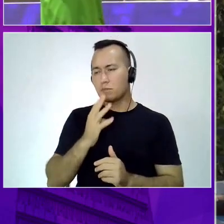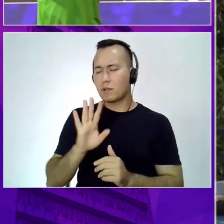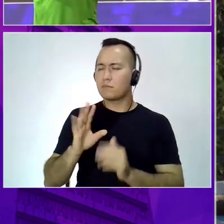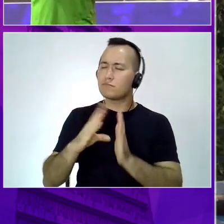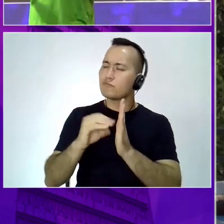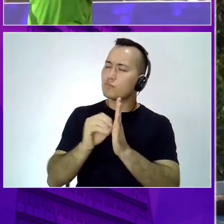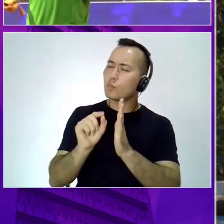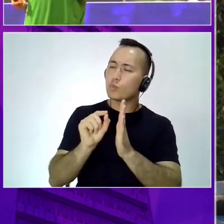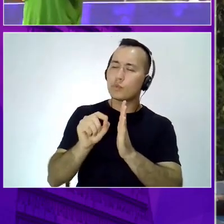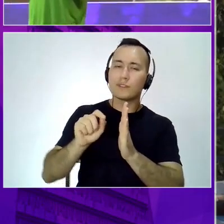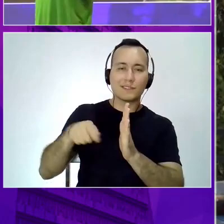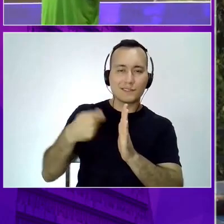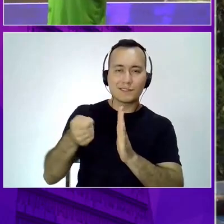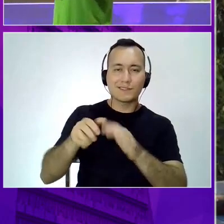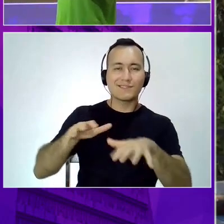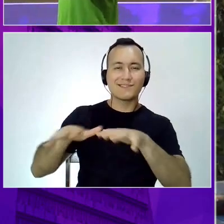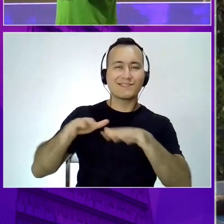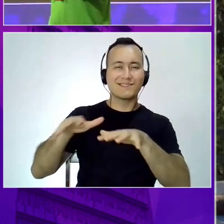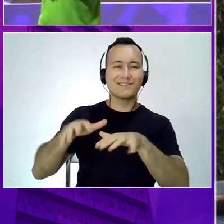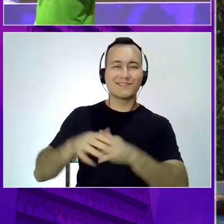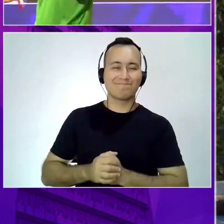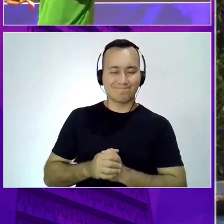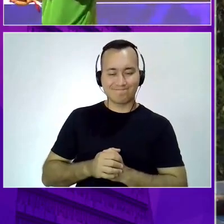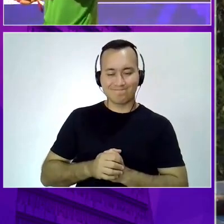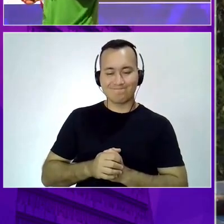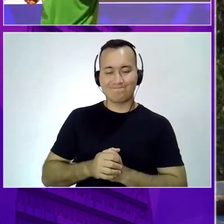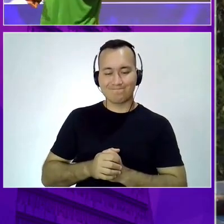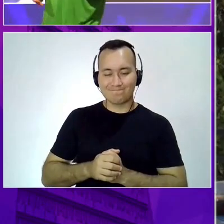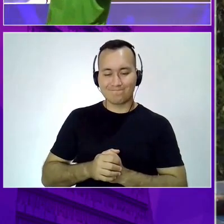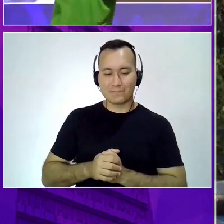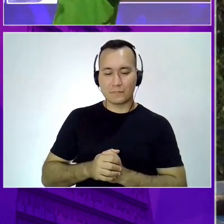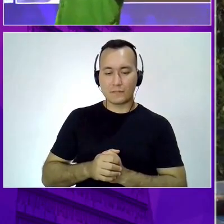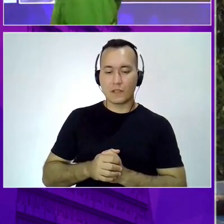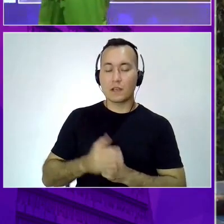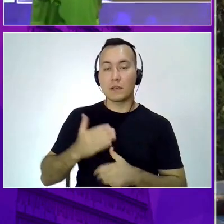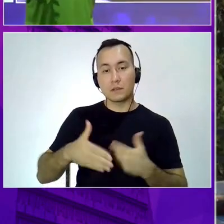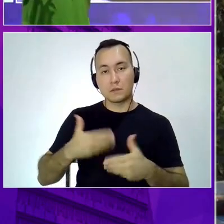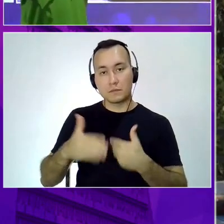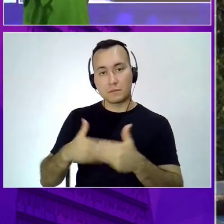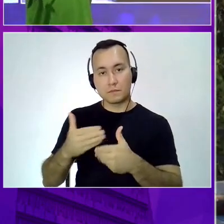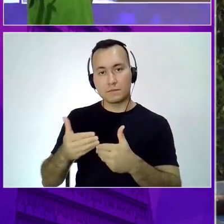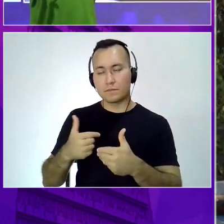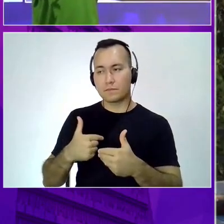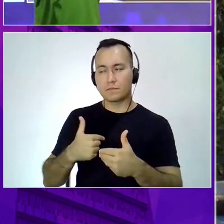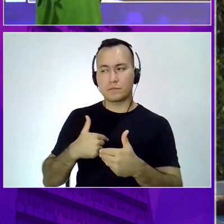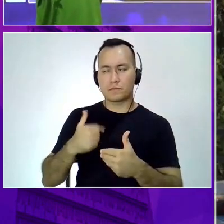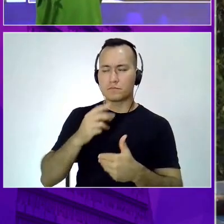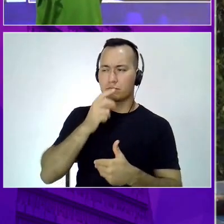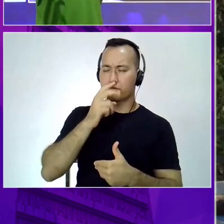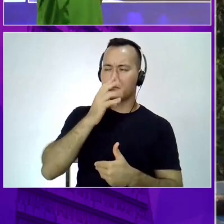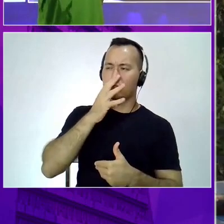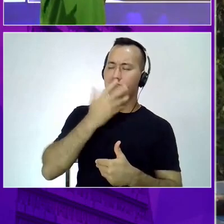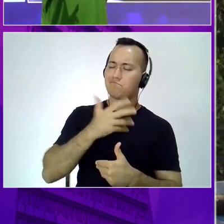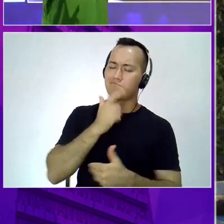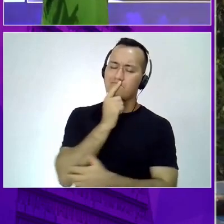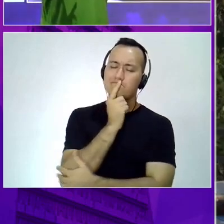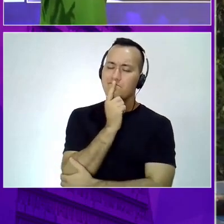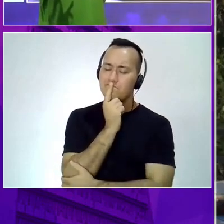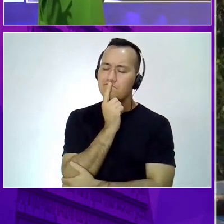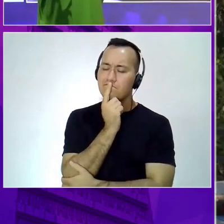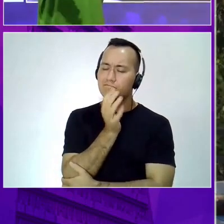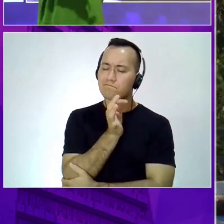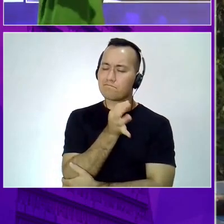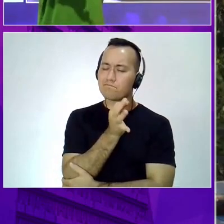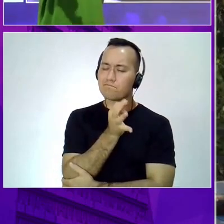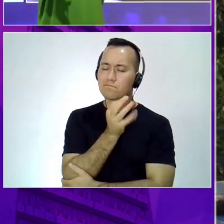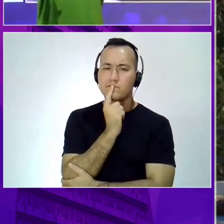monte de documentos, etc. Eu pensei que era sobre desenvolver software. E aí, obviamente, em 3 empresas eu não consegui ficar, certo? Me